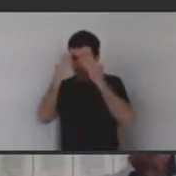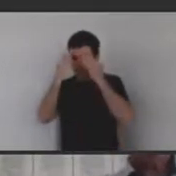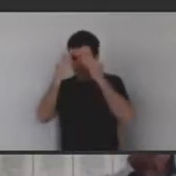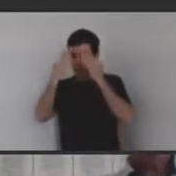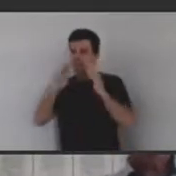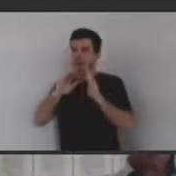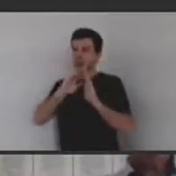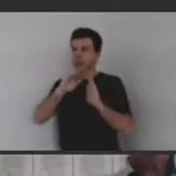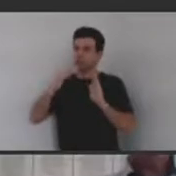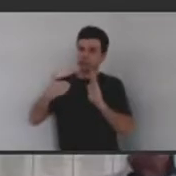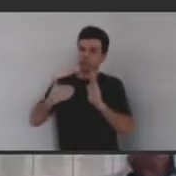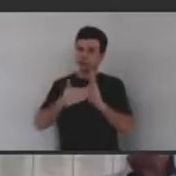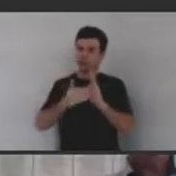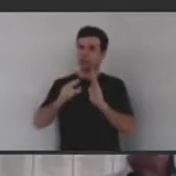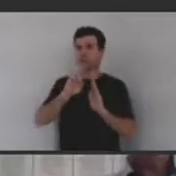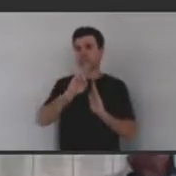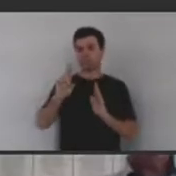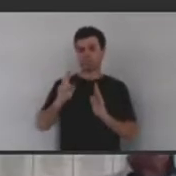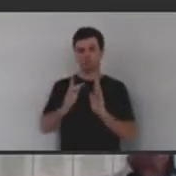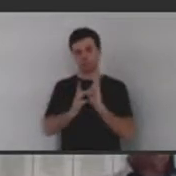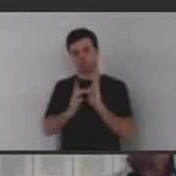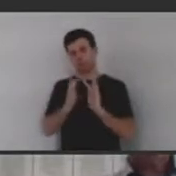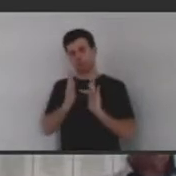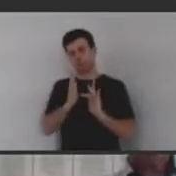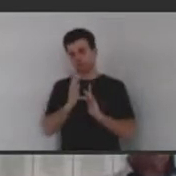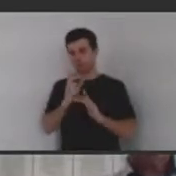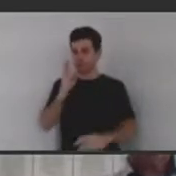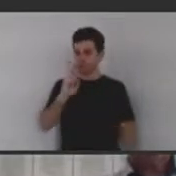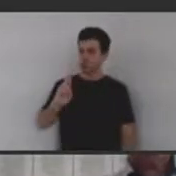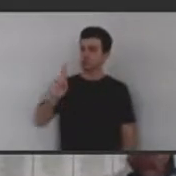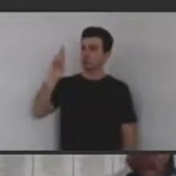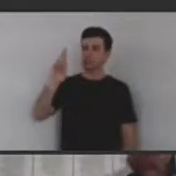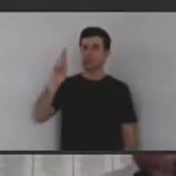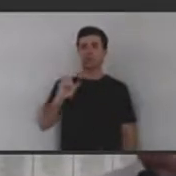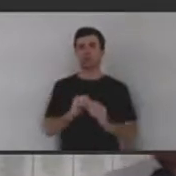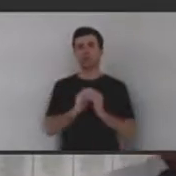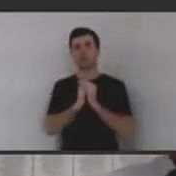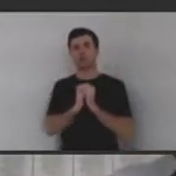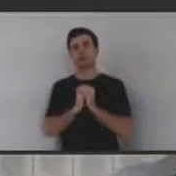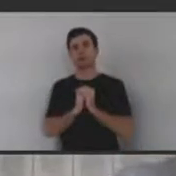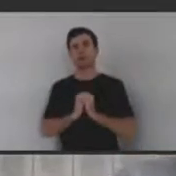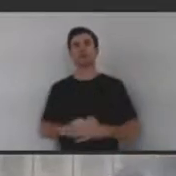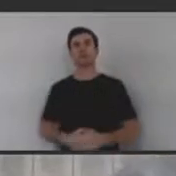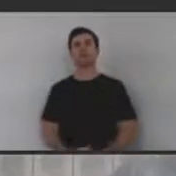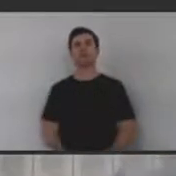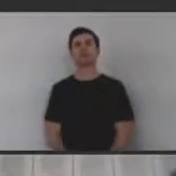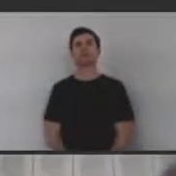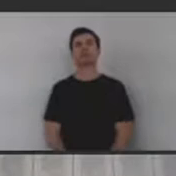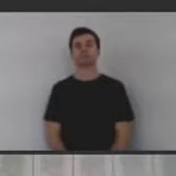nós agradecemos em nome de Jesus Cristo, nosso Senhor. Amém.